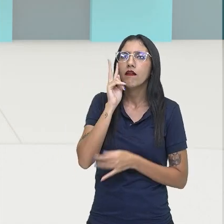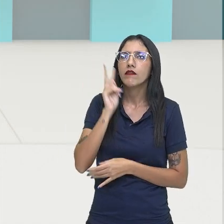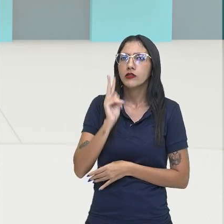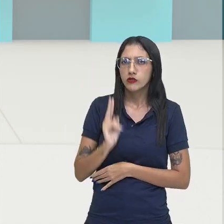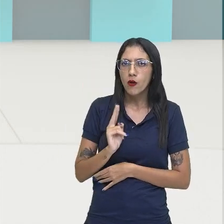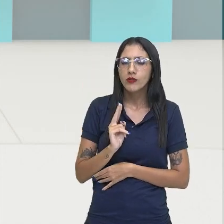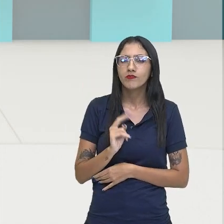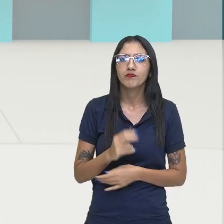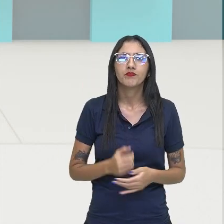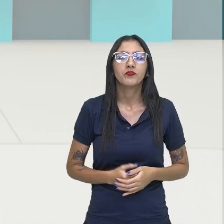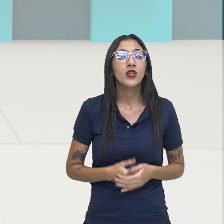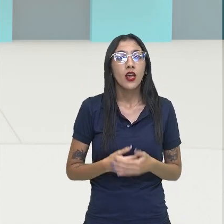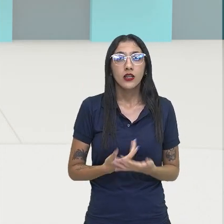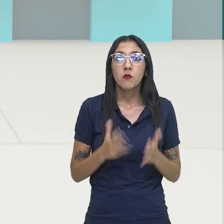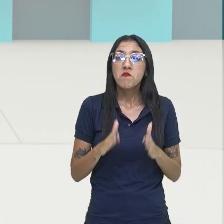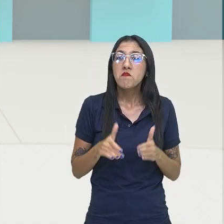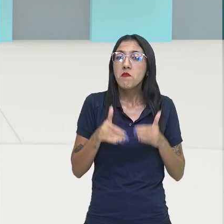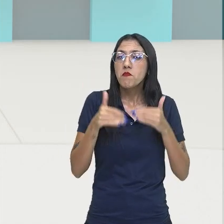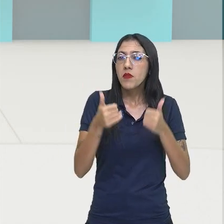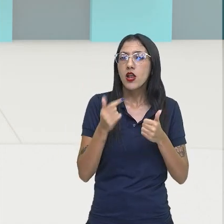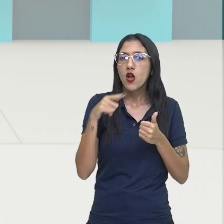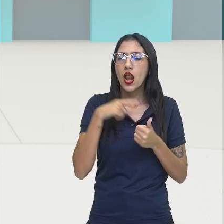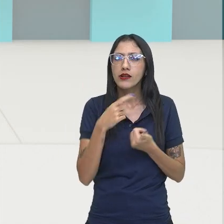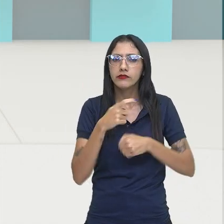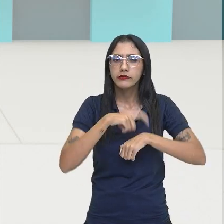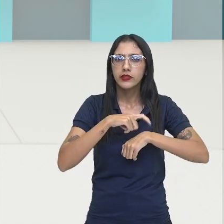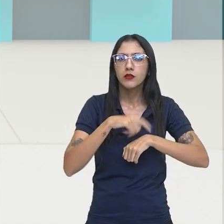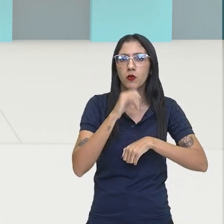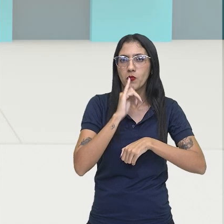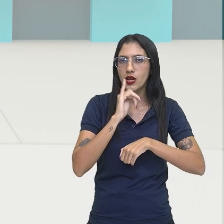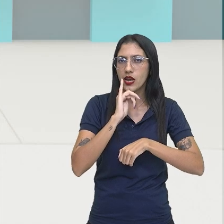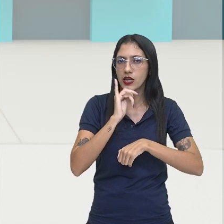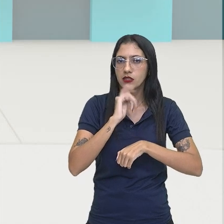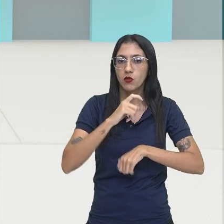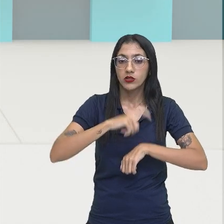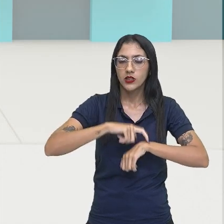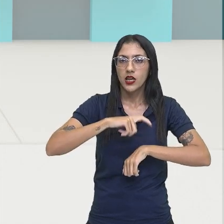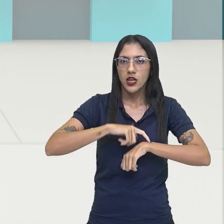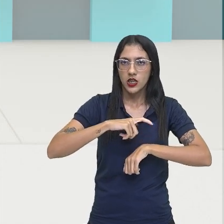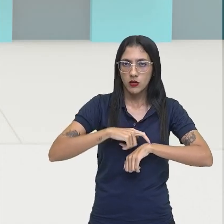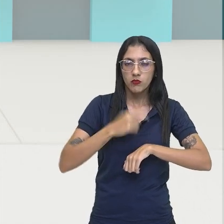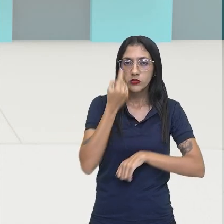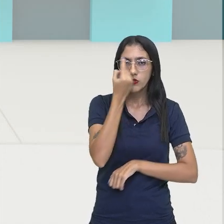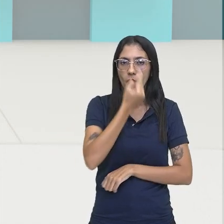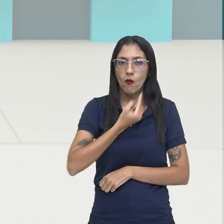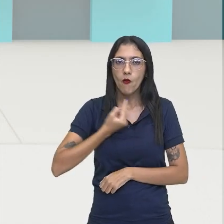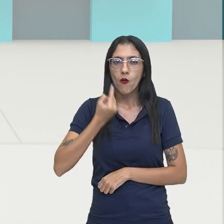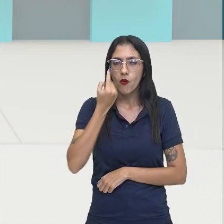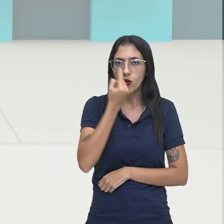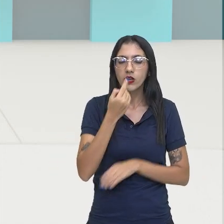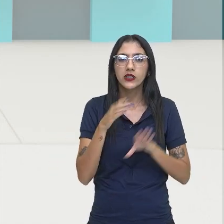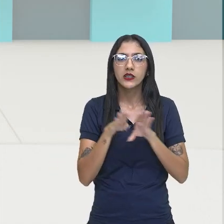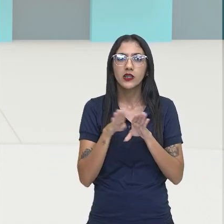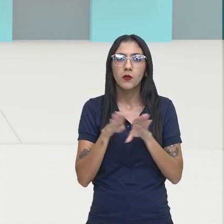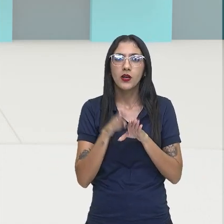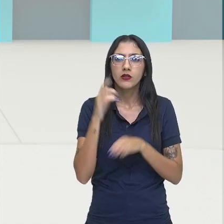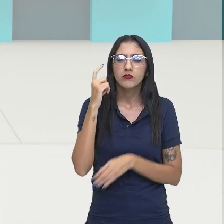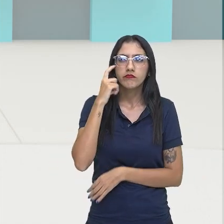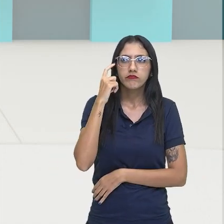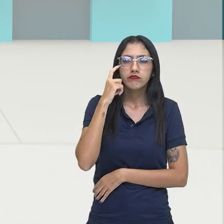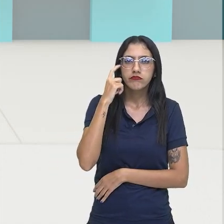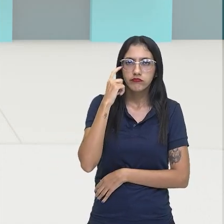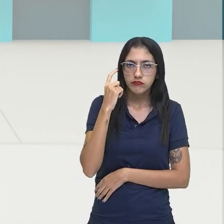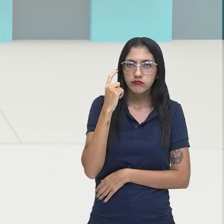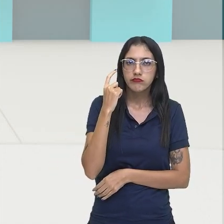nós detalharmos a questão do tempo, nós temos o tempo cronológico e temos o tempo